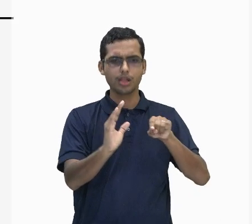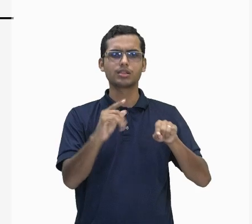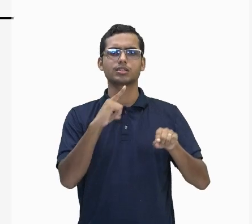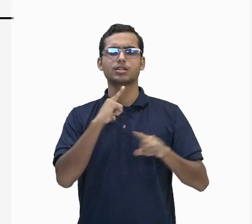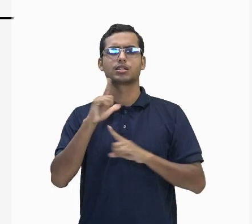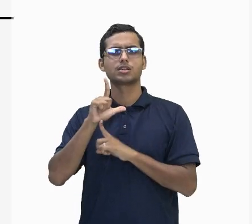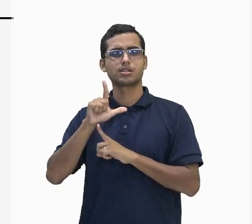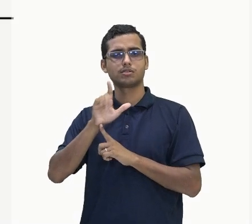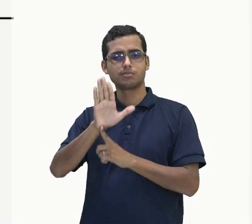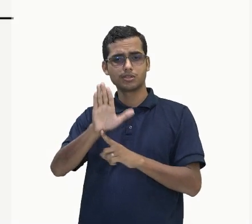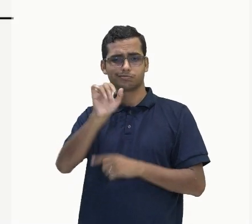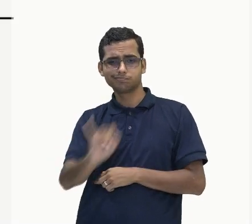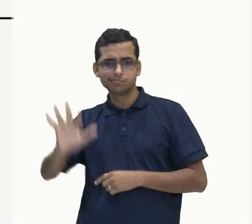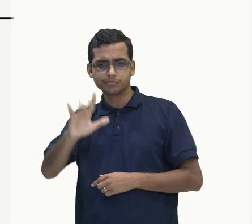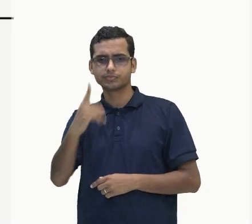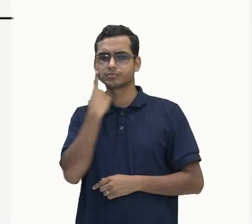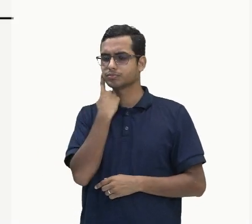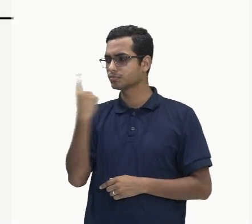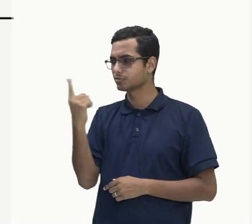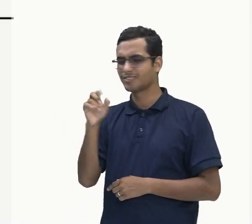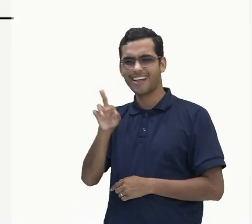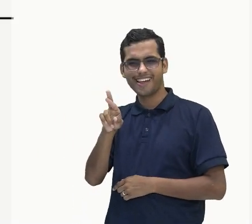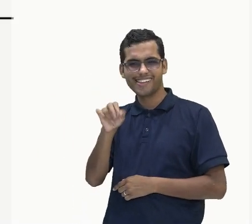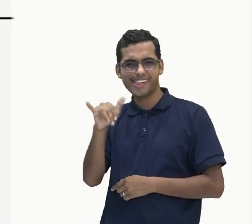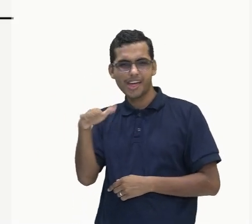imagem, olha só, o raio incidente